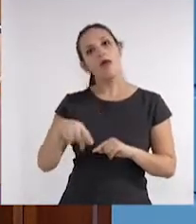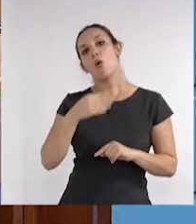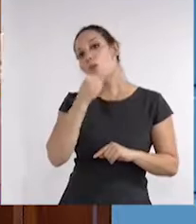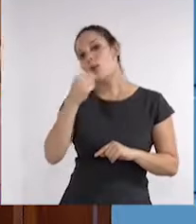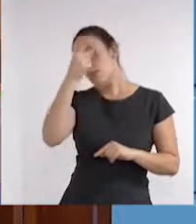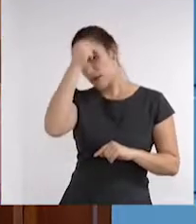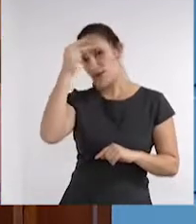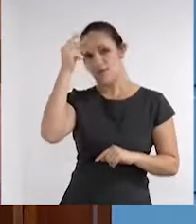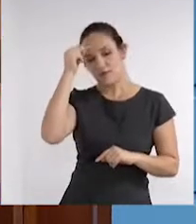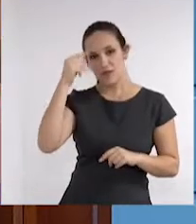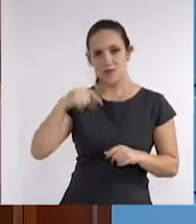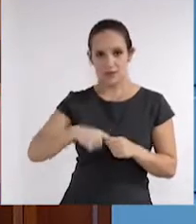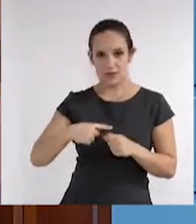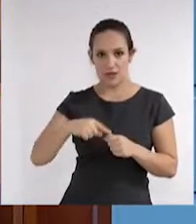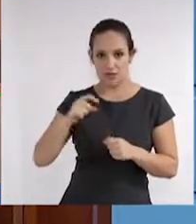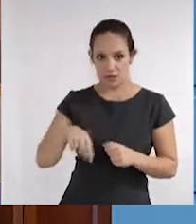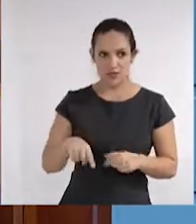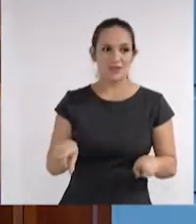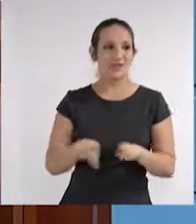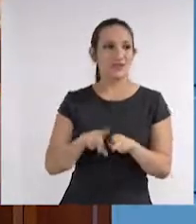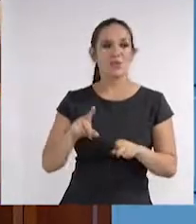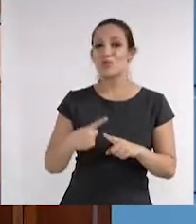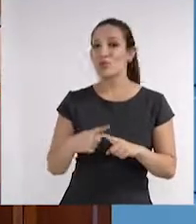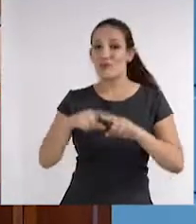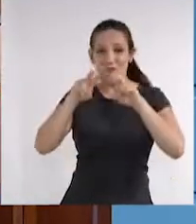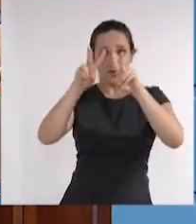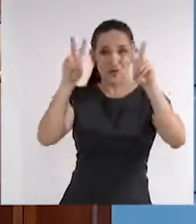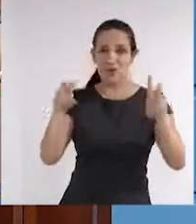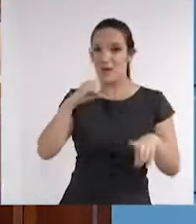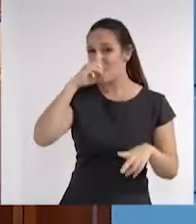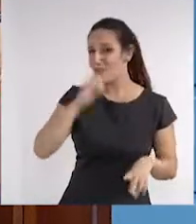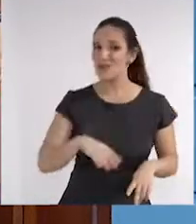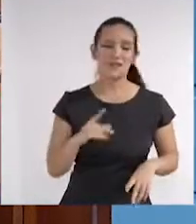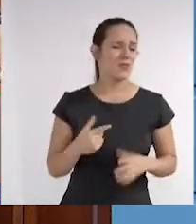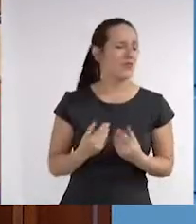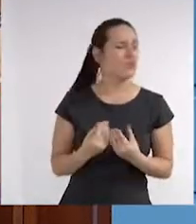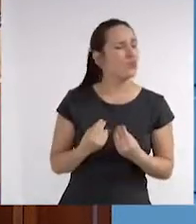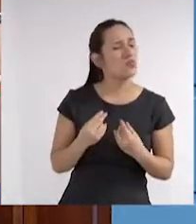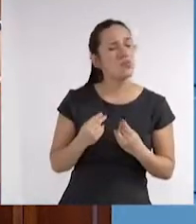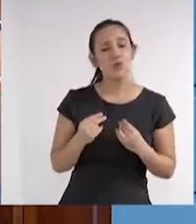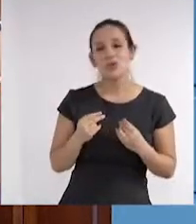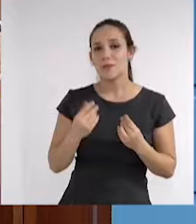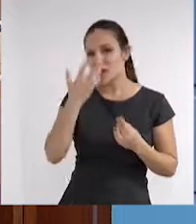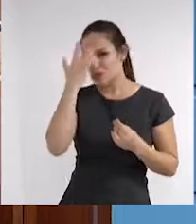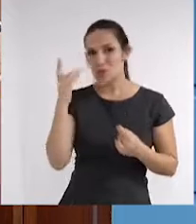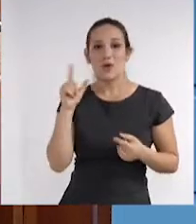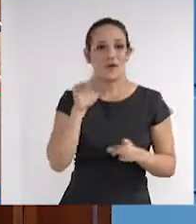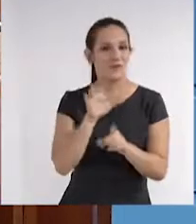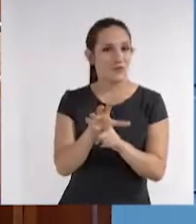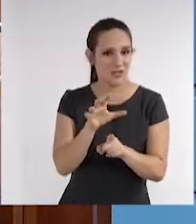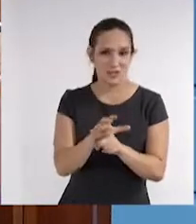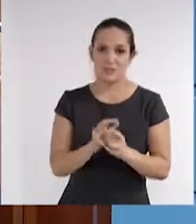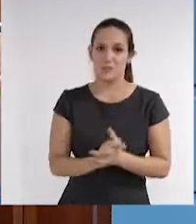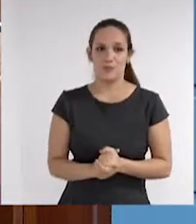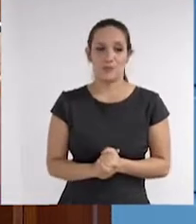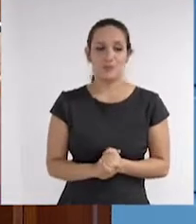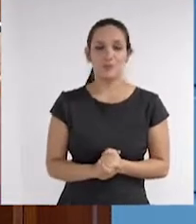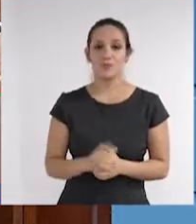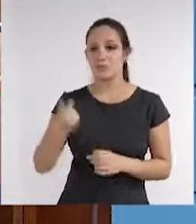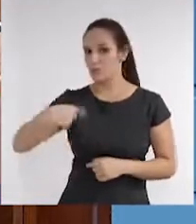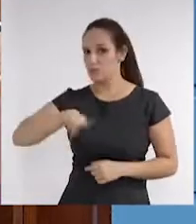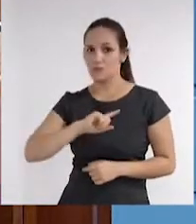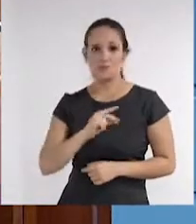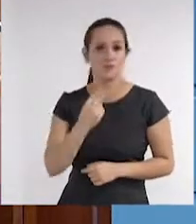porque a violência é um tema muito abrangente, volto a repetir. O fato de nós não permitirmos, senhores deputados,